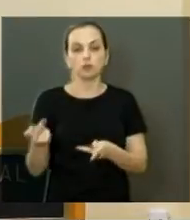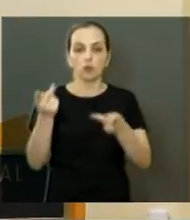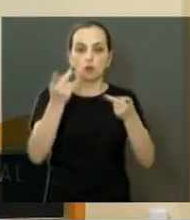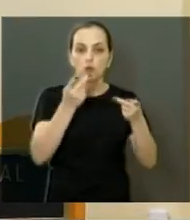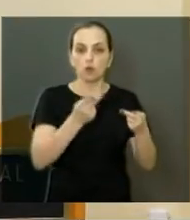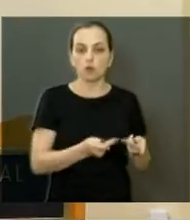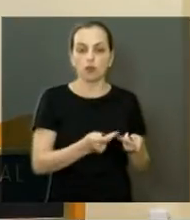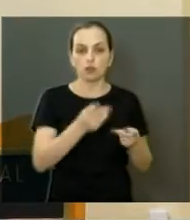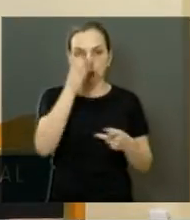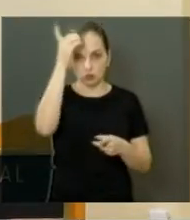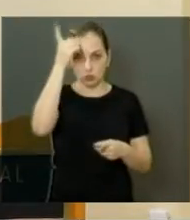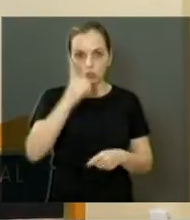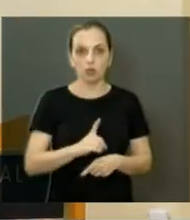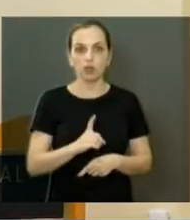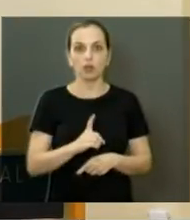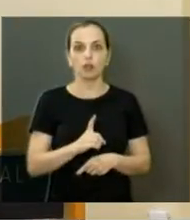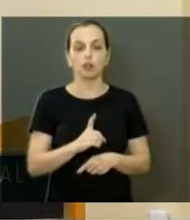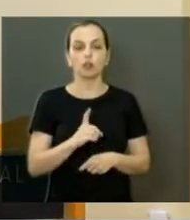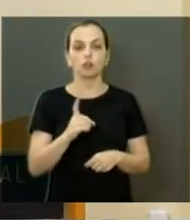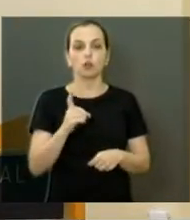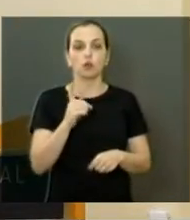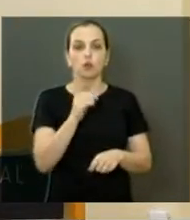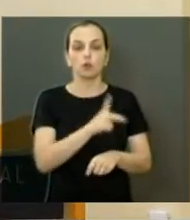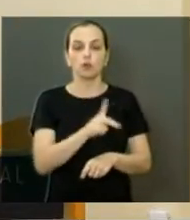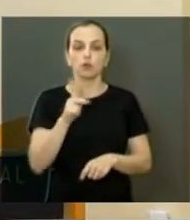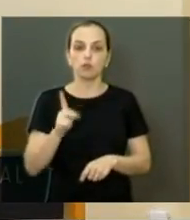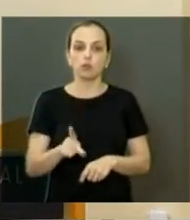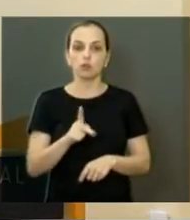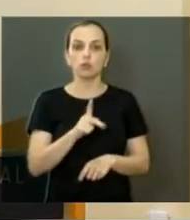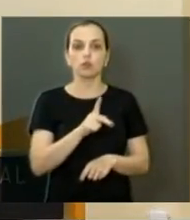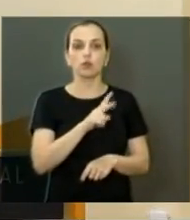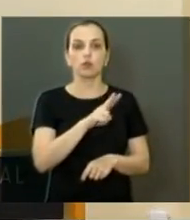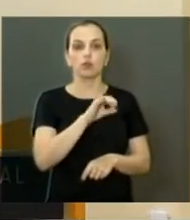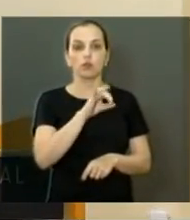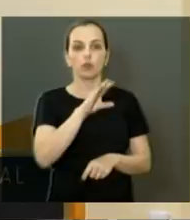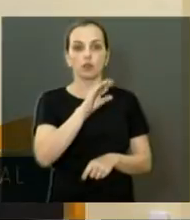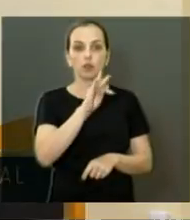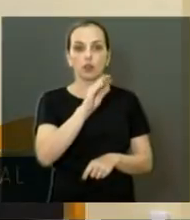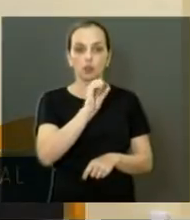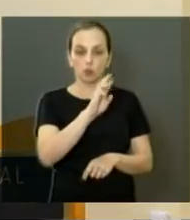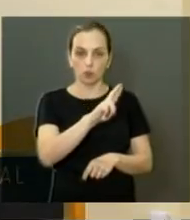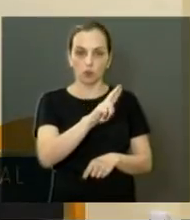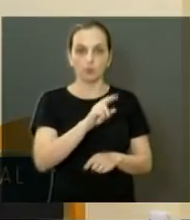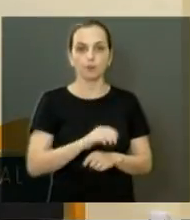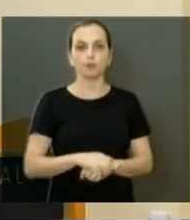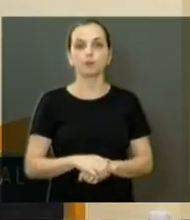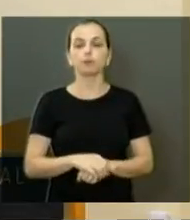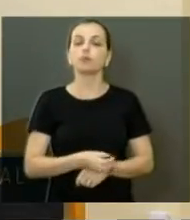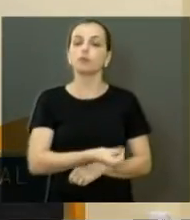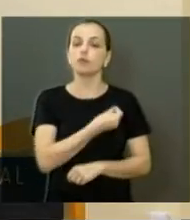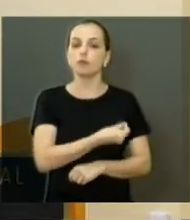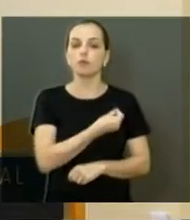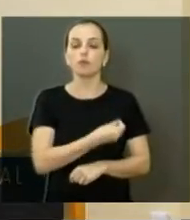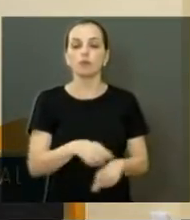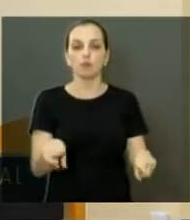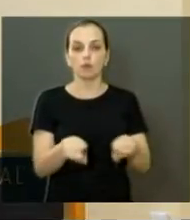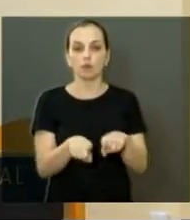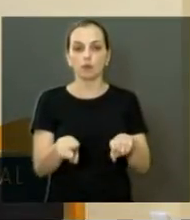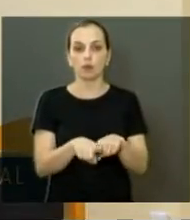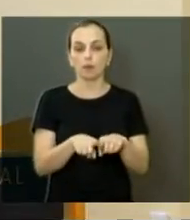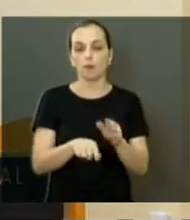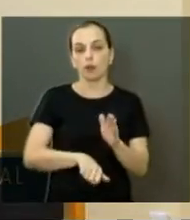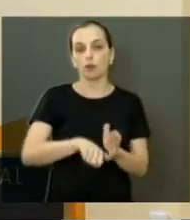do diretor, professor Vito Silva Sacramento. E participamos também do